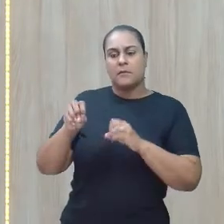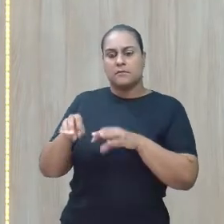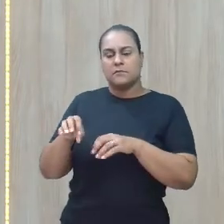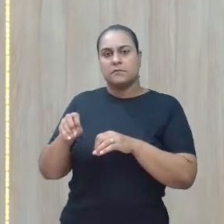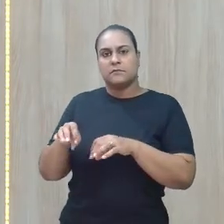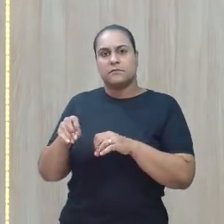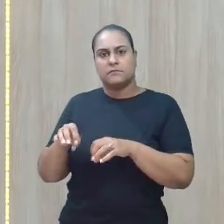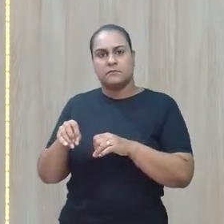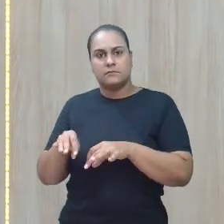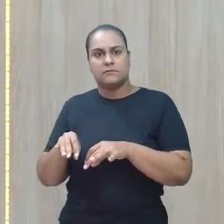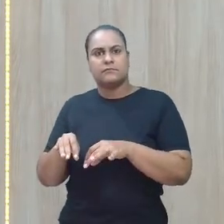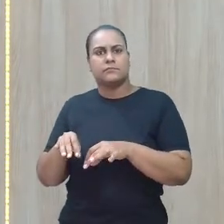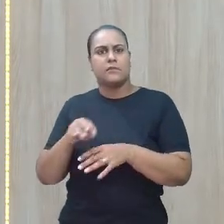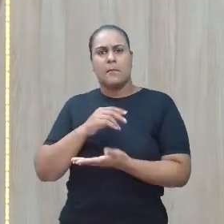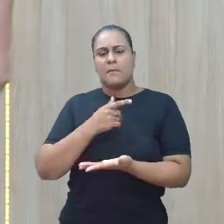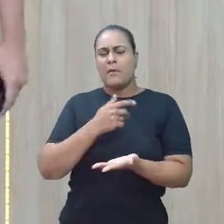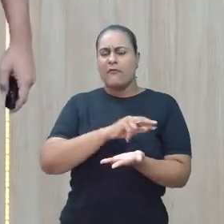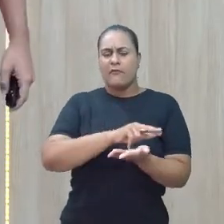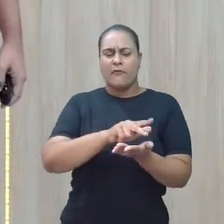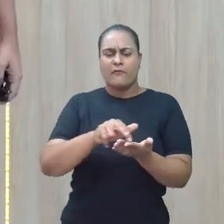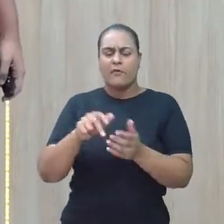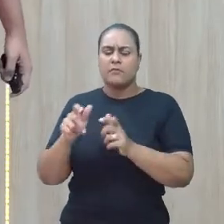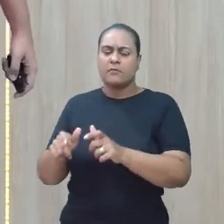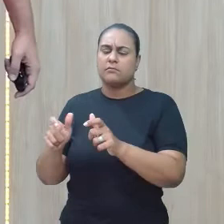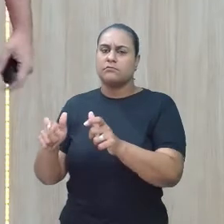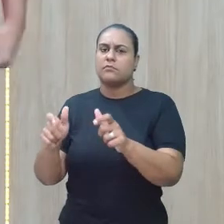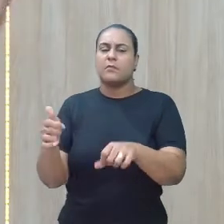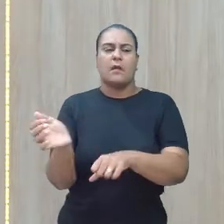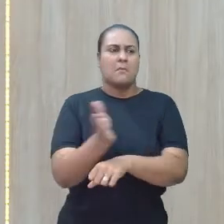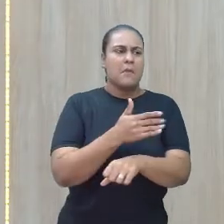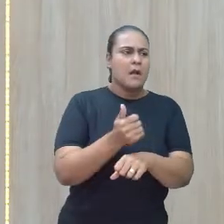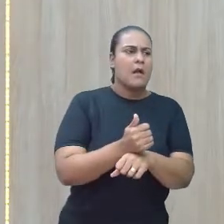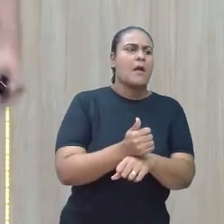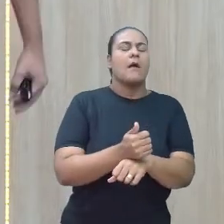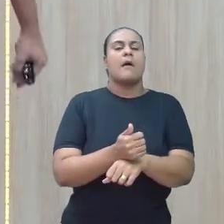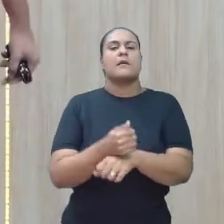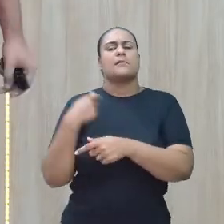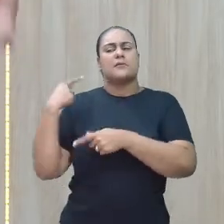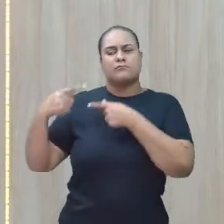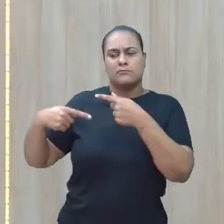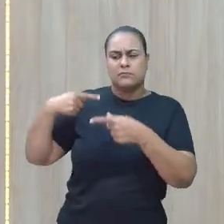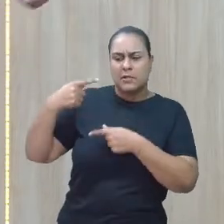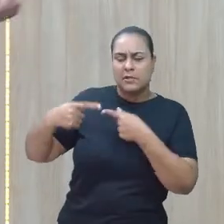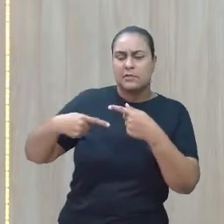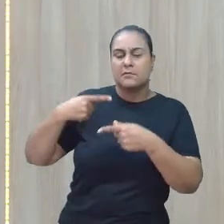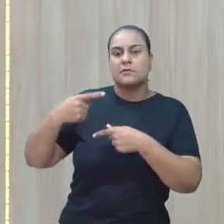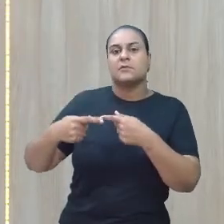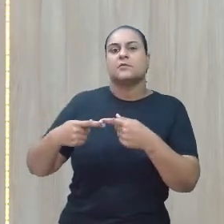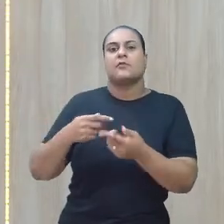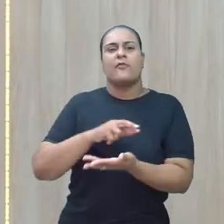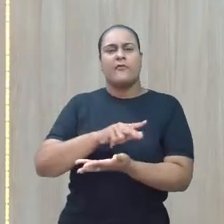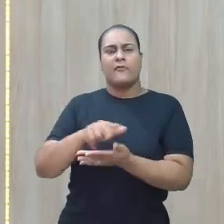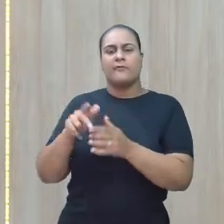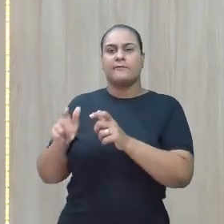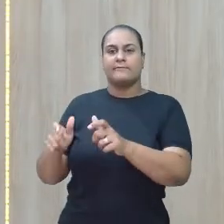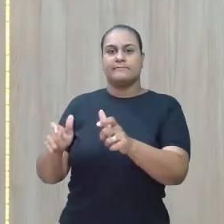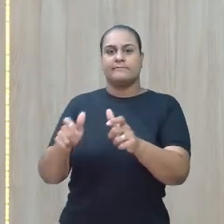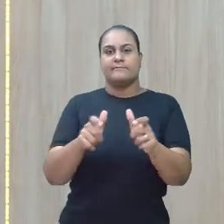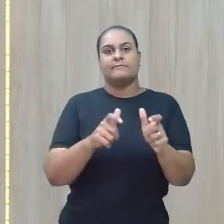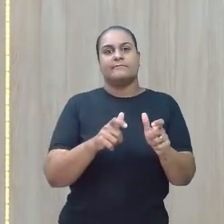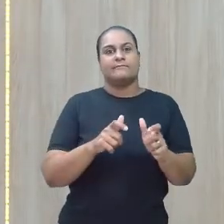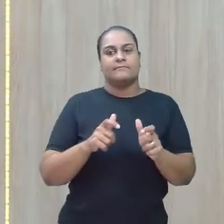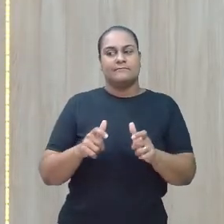da feira, na rua, na praça, é de pai para filho, do avô, da avó, né, enfim. Ou seja,